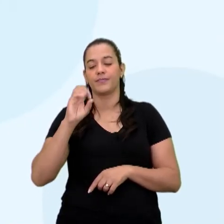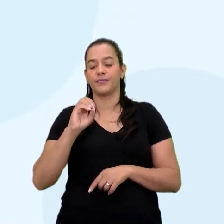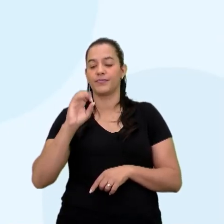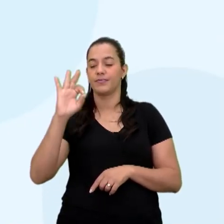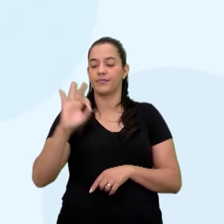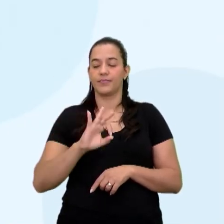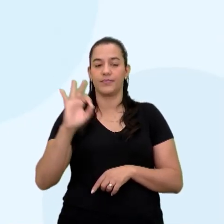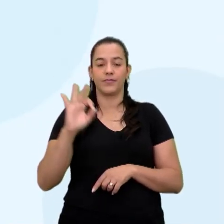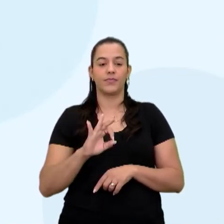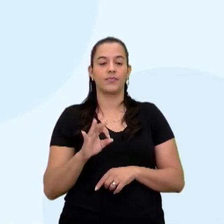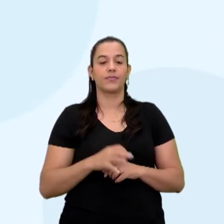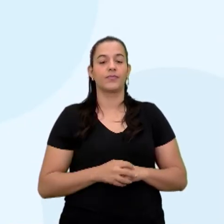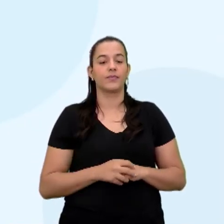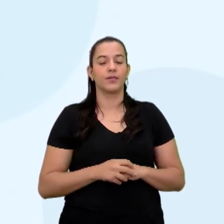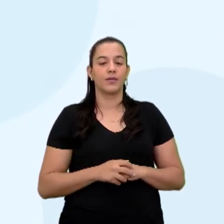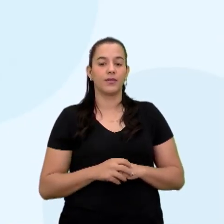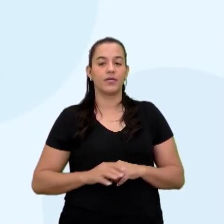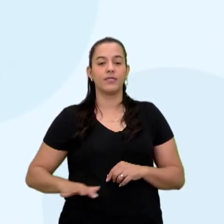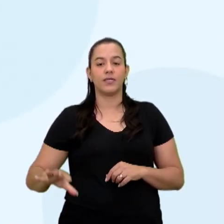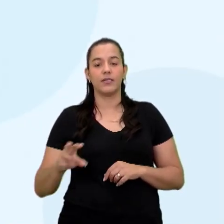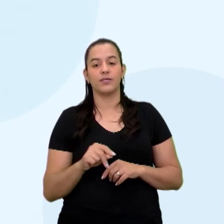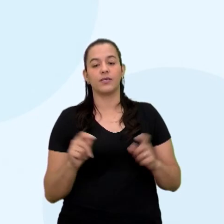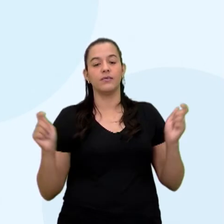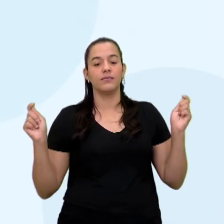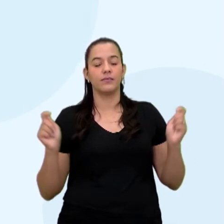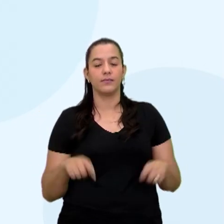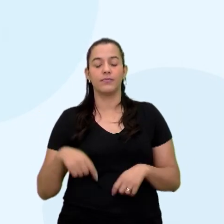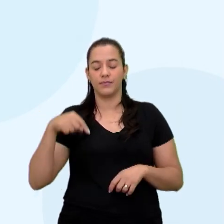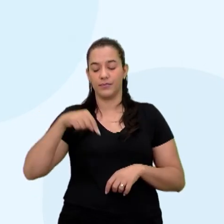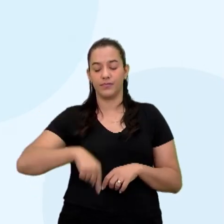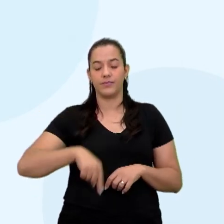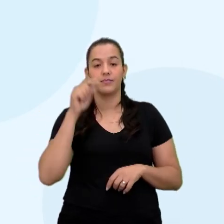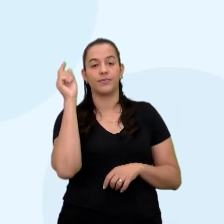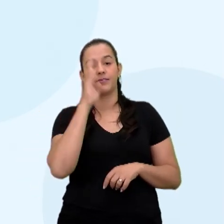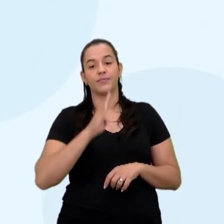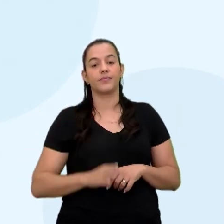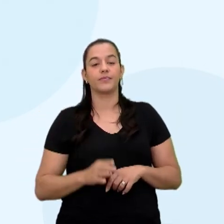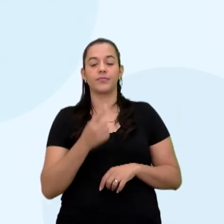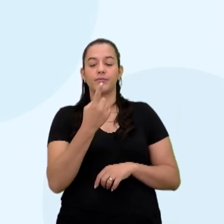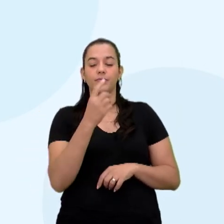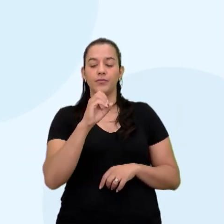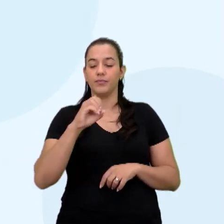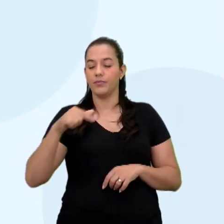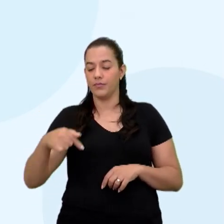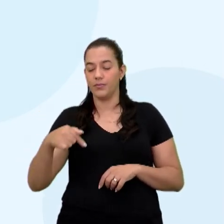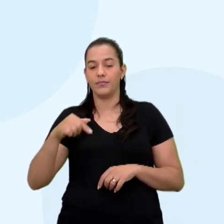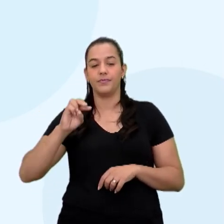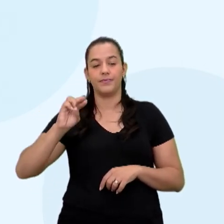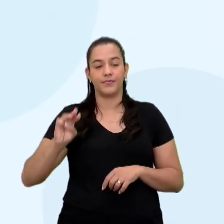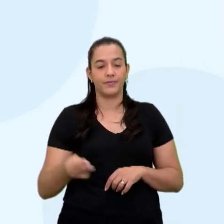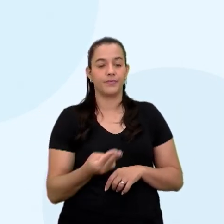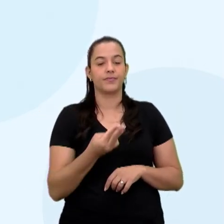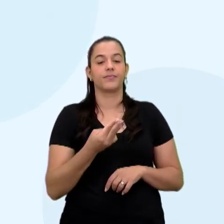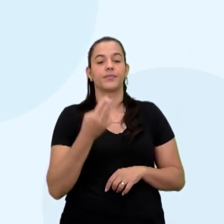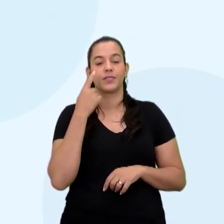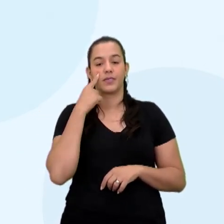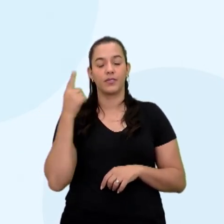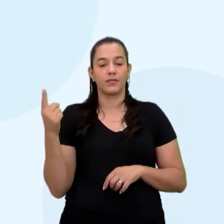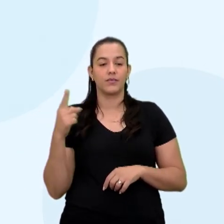da renda, né, que nós temos aí no Brasil, né, de 107,6 bilhões, fica, né,